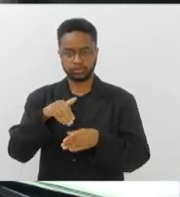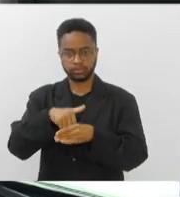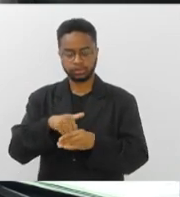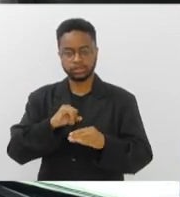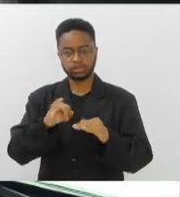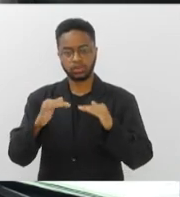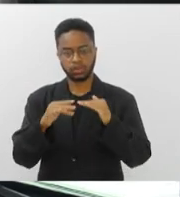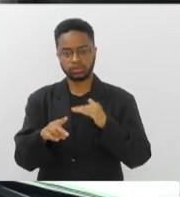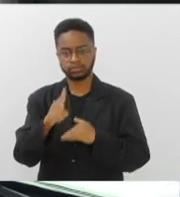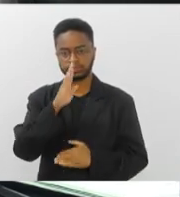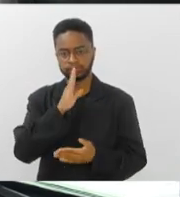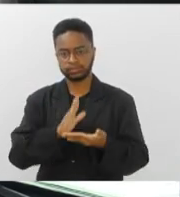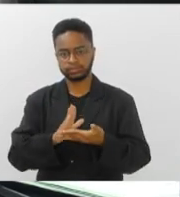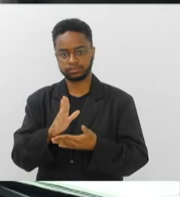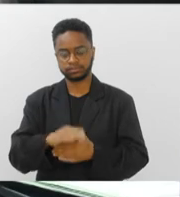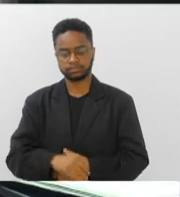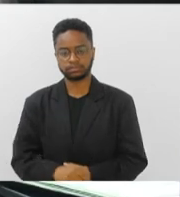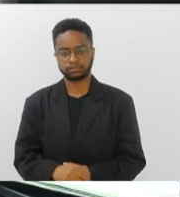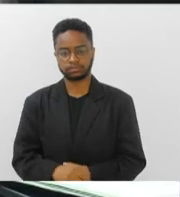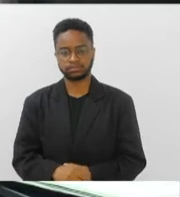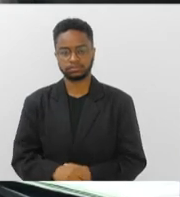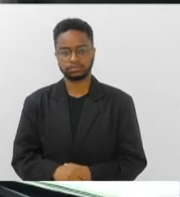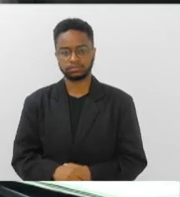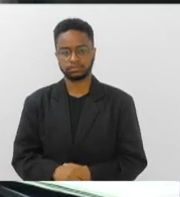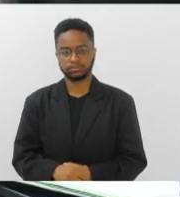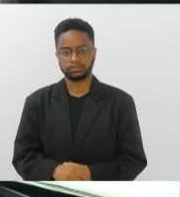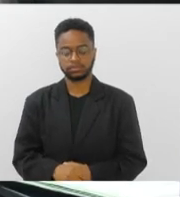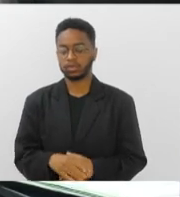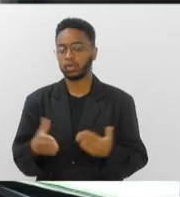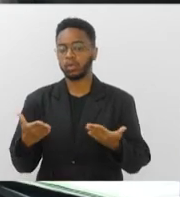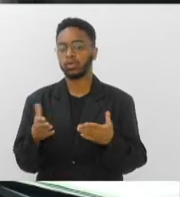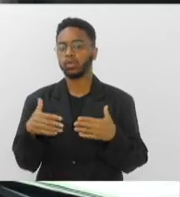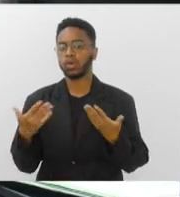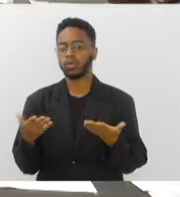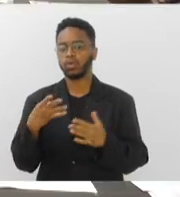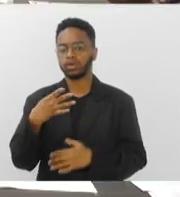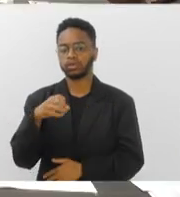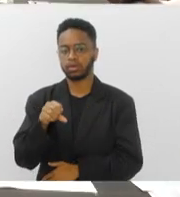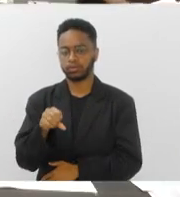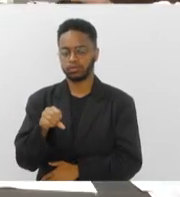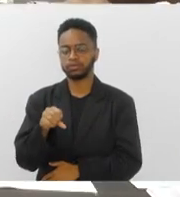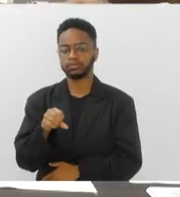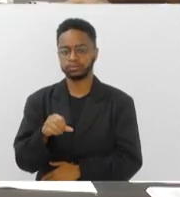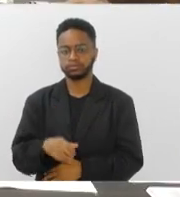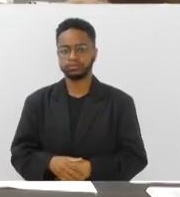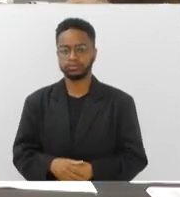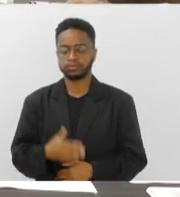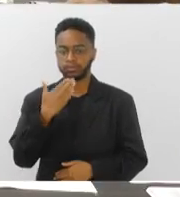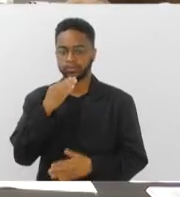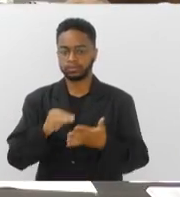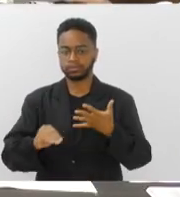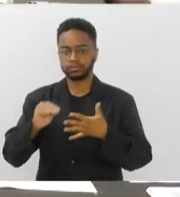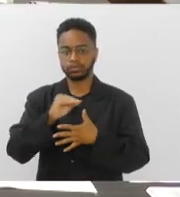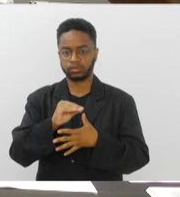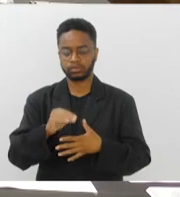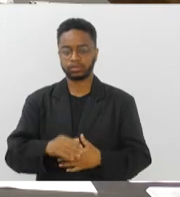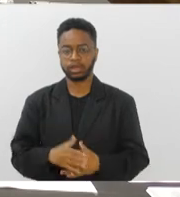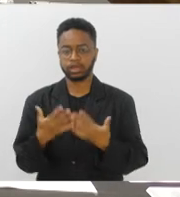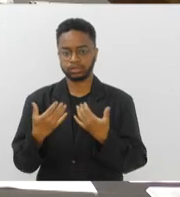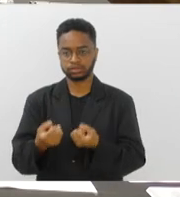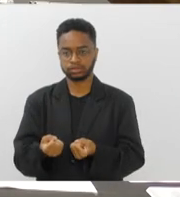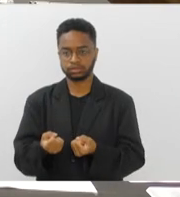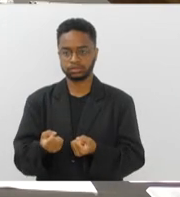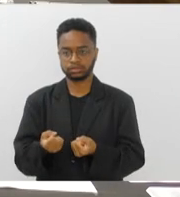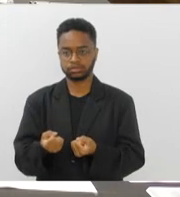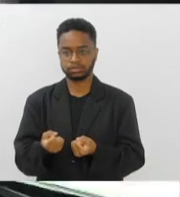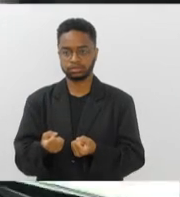senhores que aprovam, permaneçam como estão, aprovado. Qual é o próximo, deputado Mink? 49. Pedido de inversão de pauta deferido. São